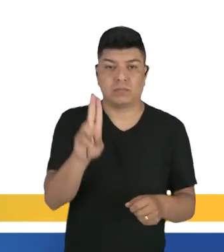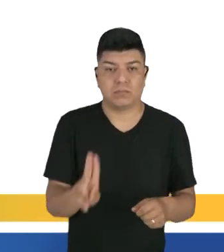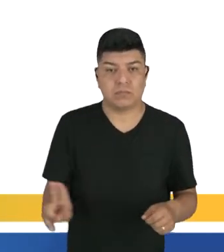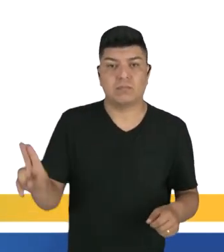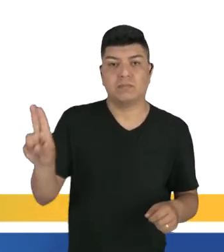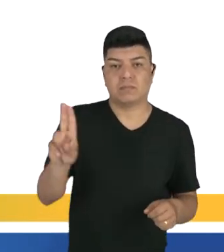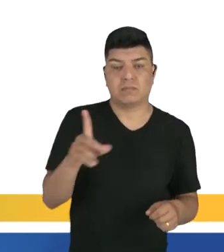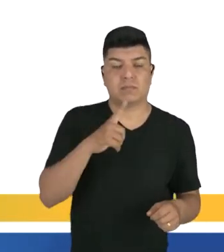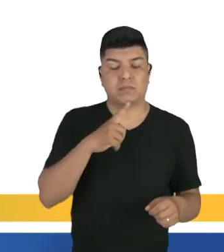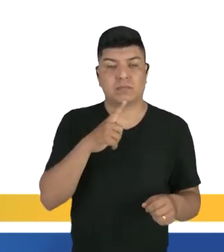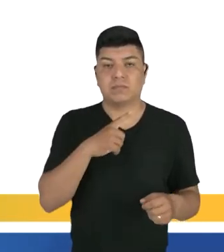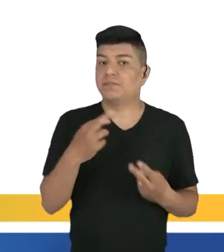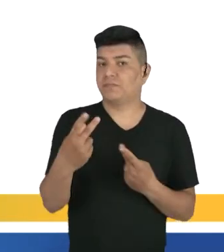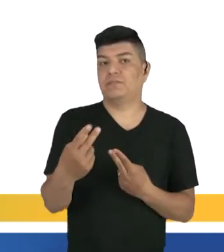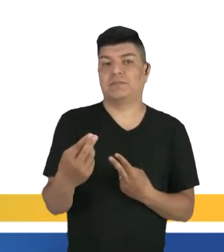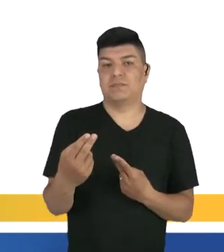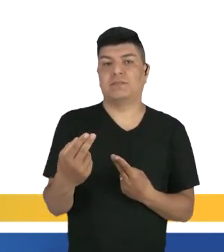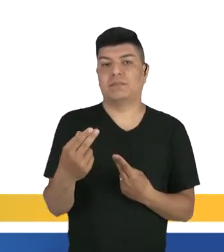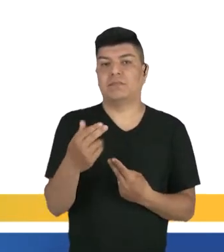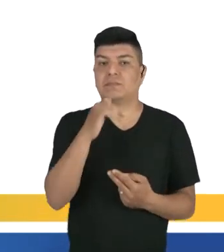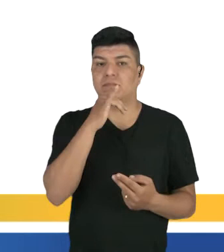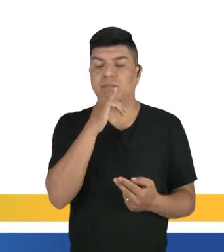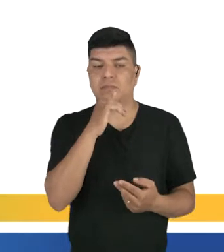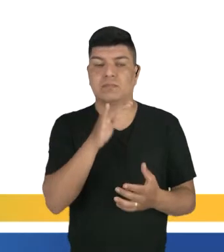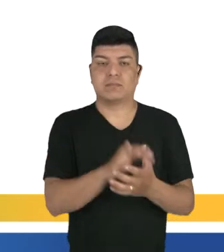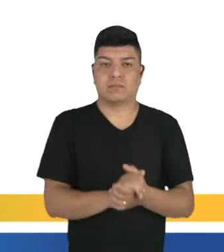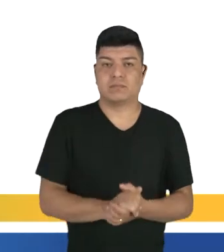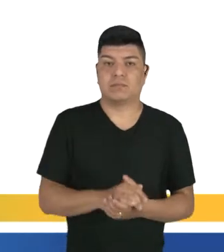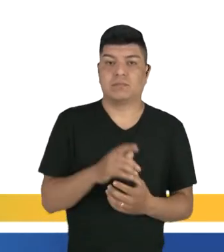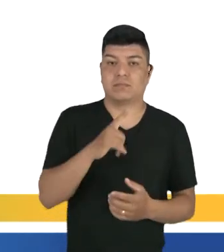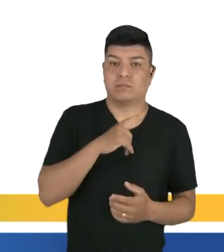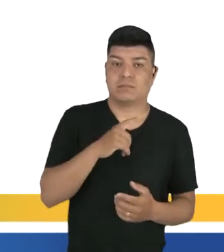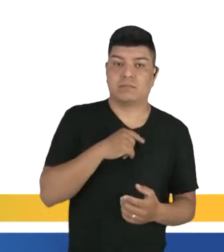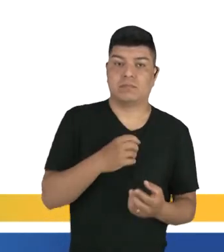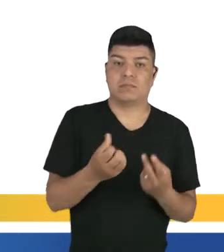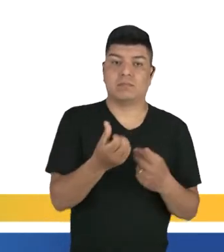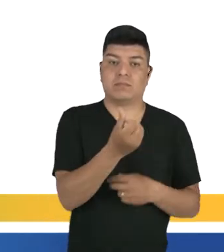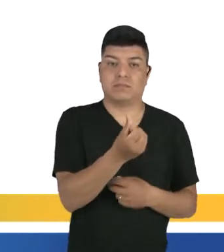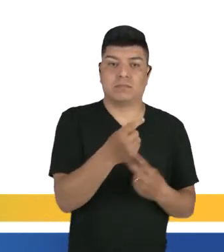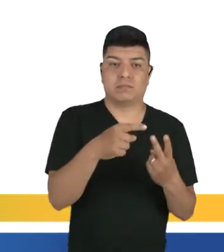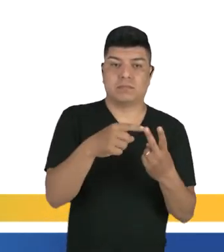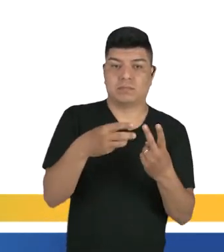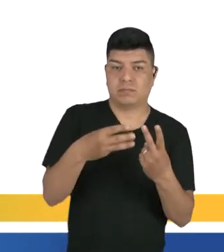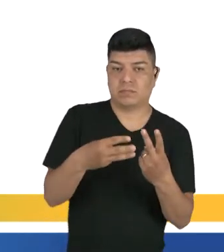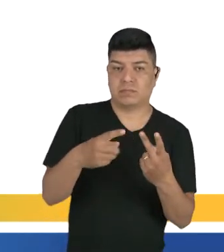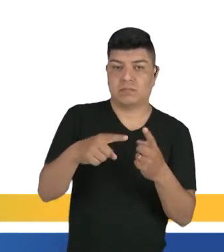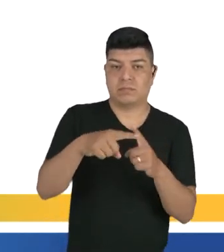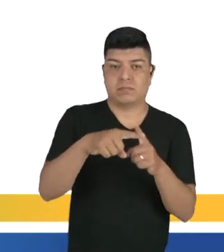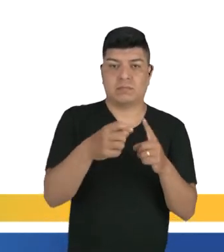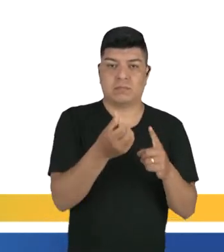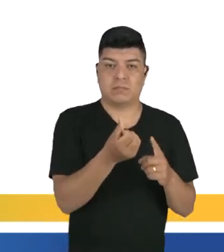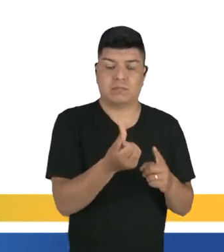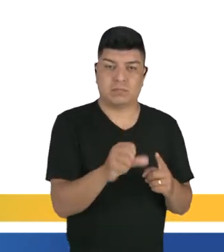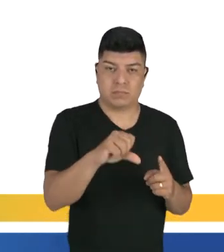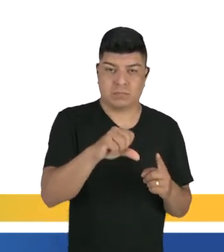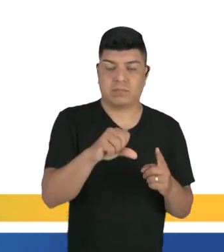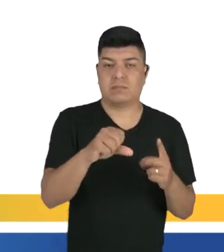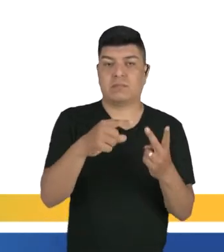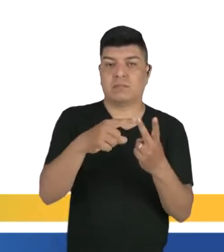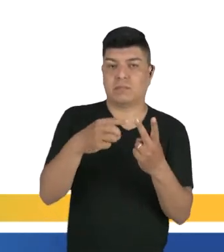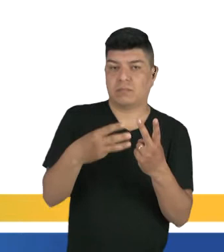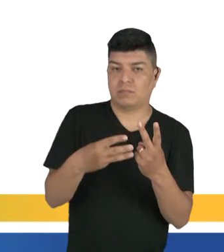com aqueles que são semelhantes. Então, por exemplo, se eu tenho 6 raiz de 3 mais 9 raiz de